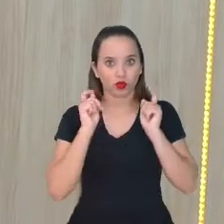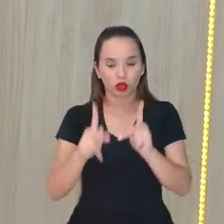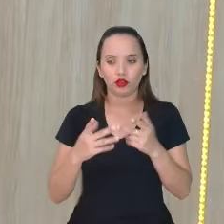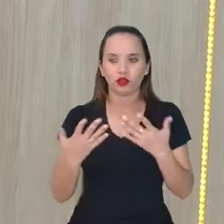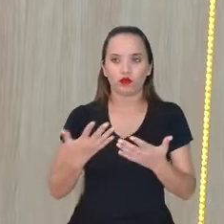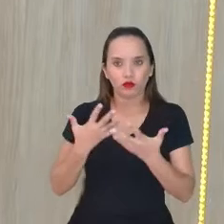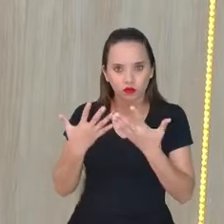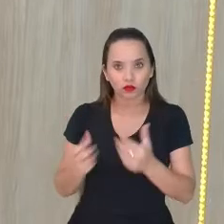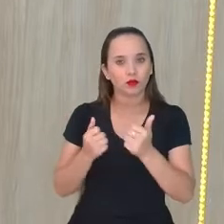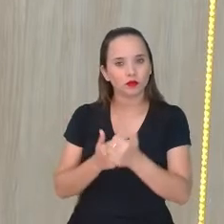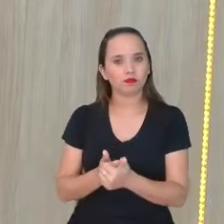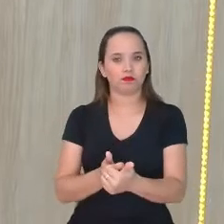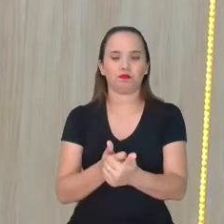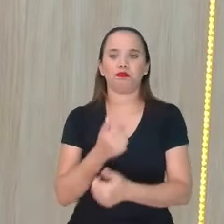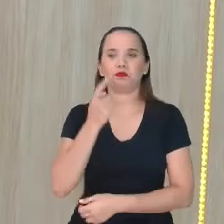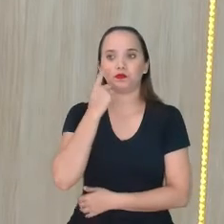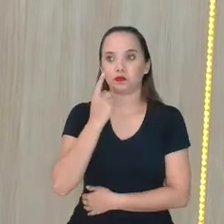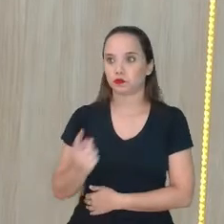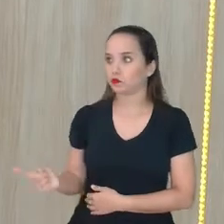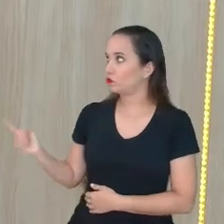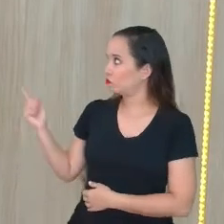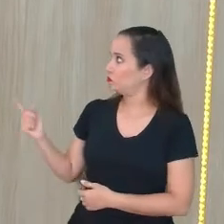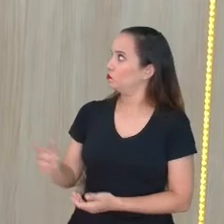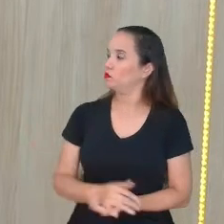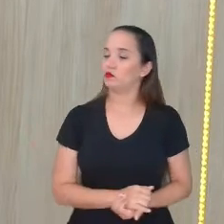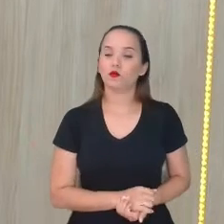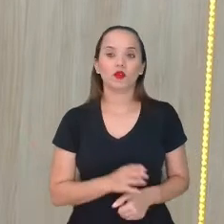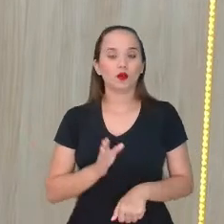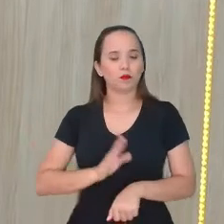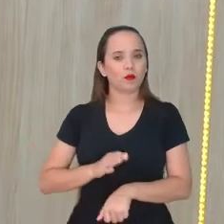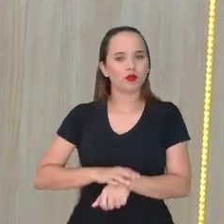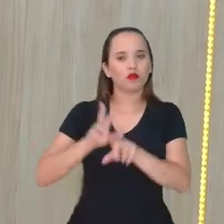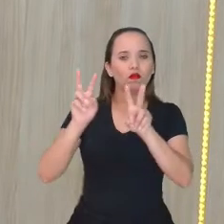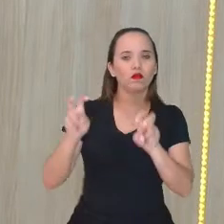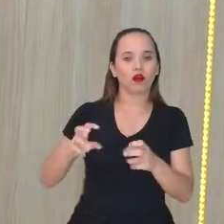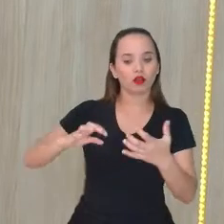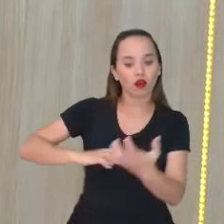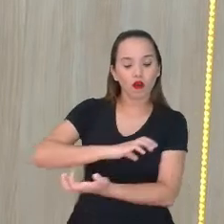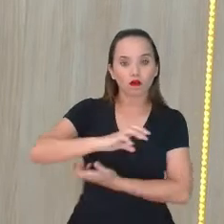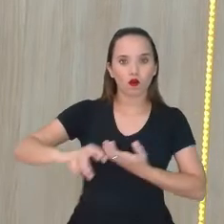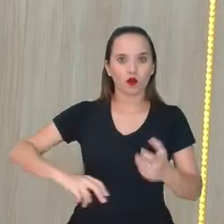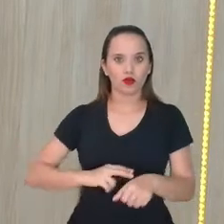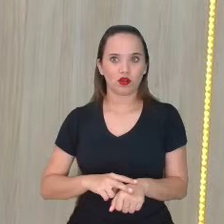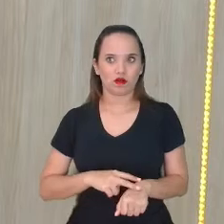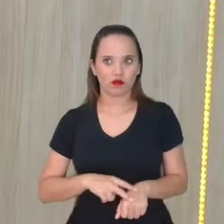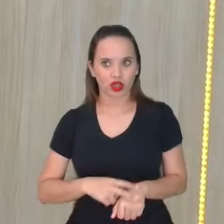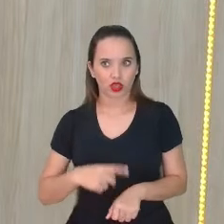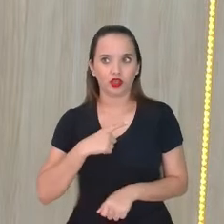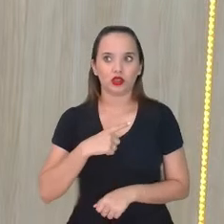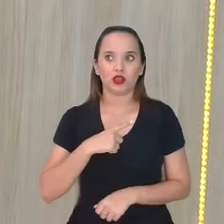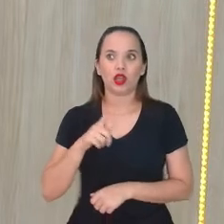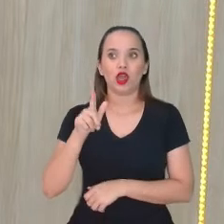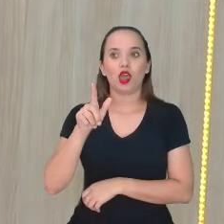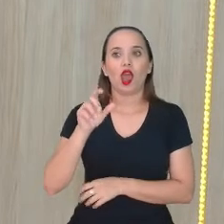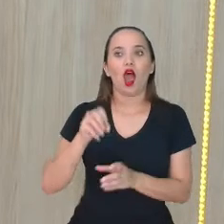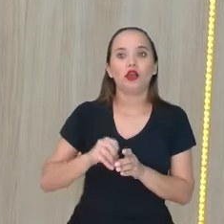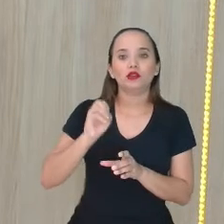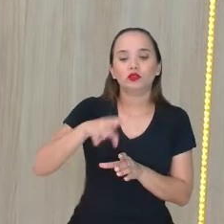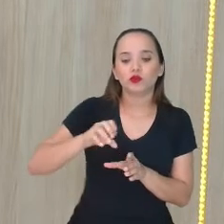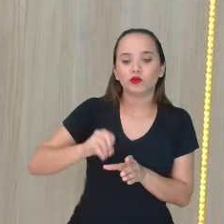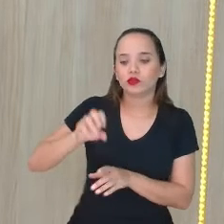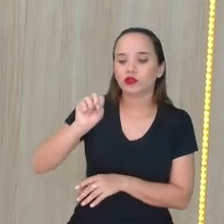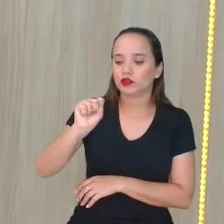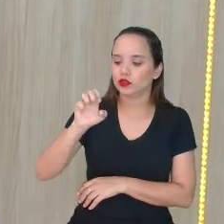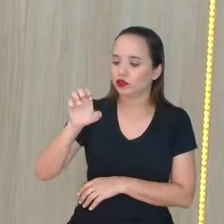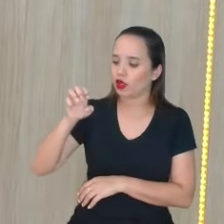Olha, quando a gente traz, né, a Revolução Verde, tem aí, olha, as sementes geneticamente